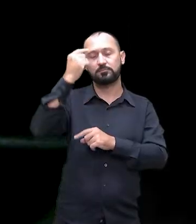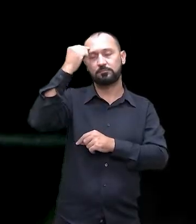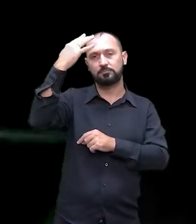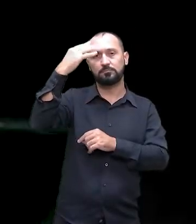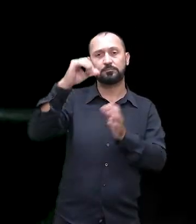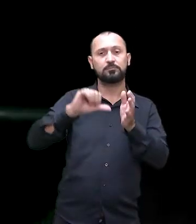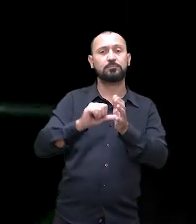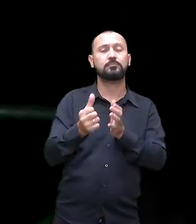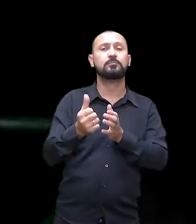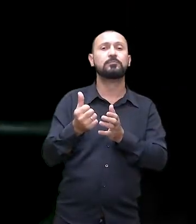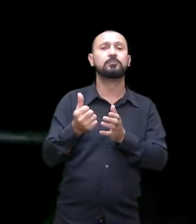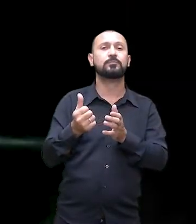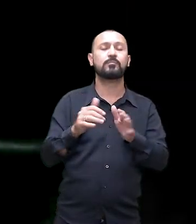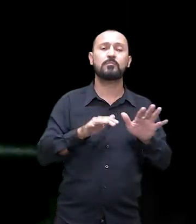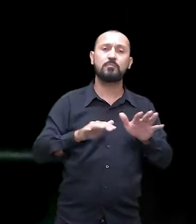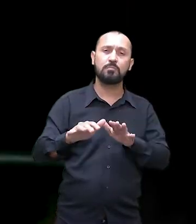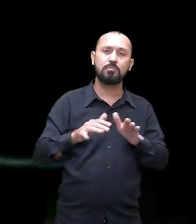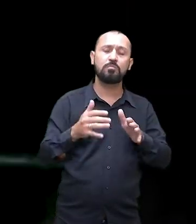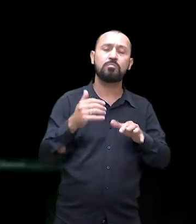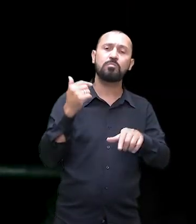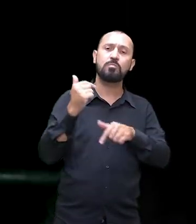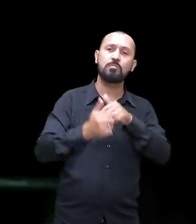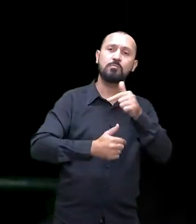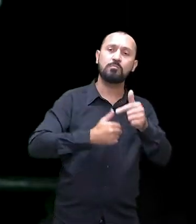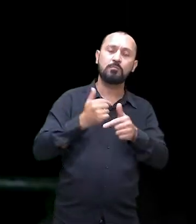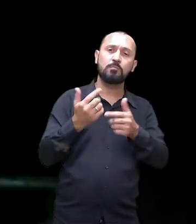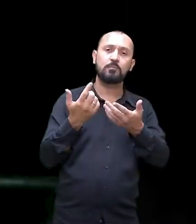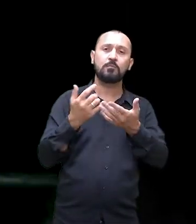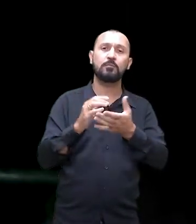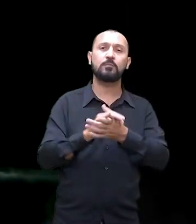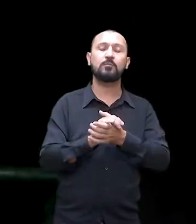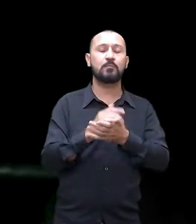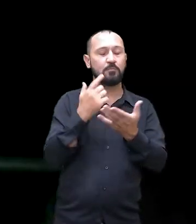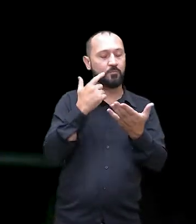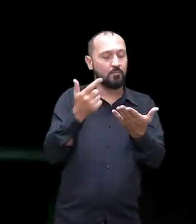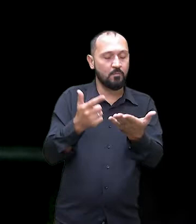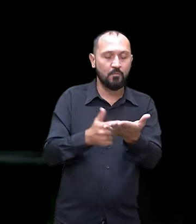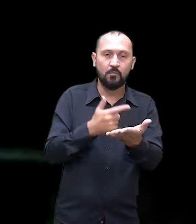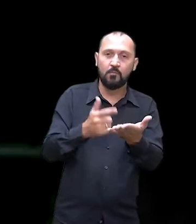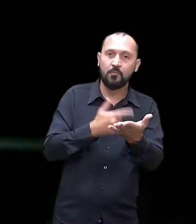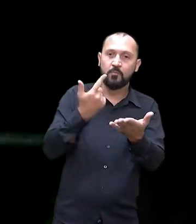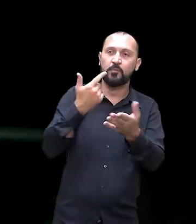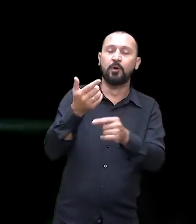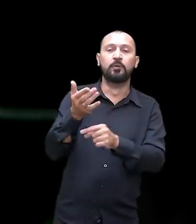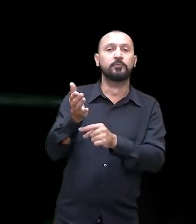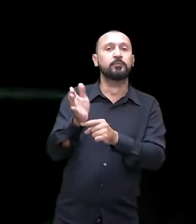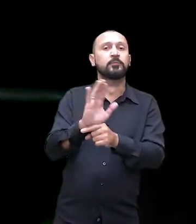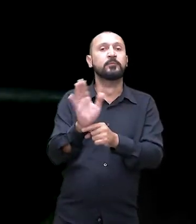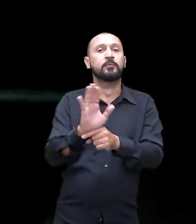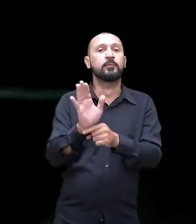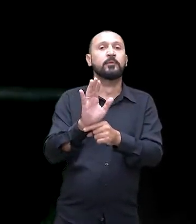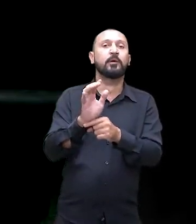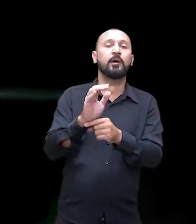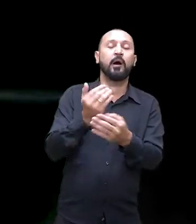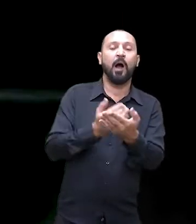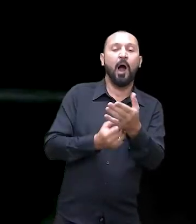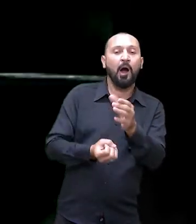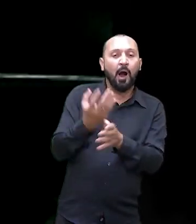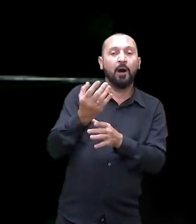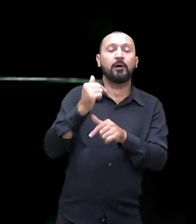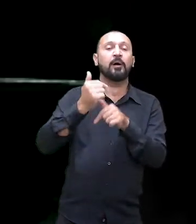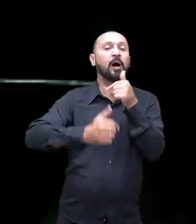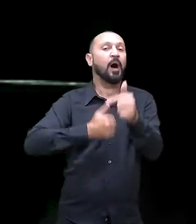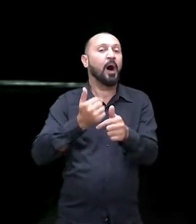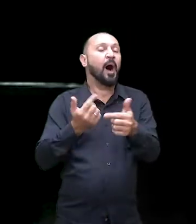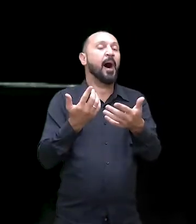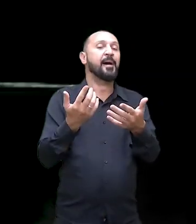pela primeira vez, né? De se fazer um trabalho em cima de um livro, em cima de um filme. E surgiu Camille, que é um